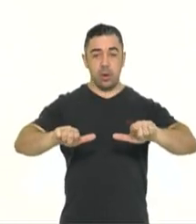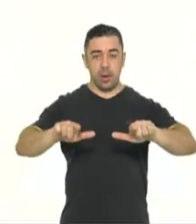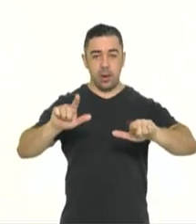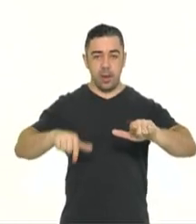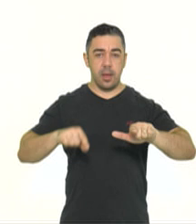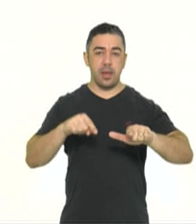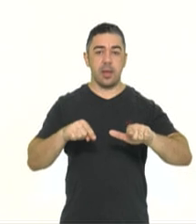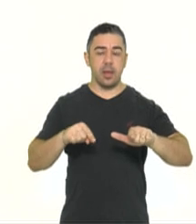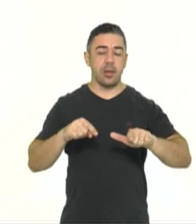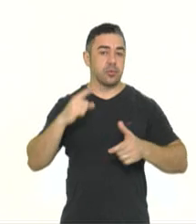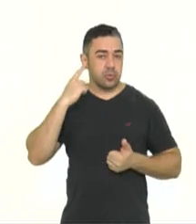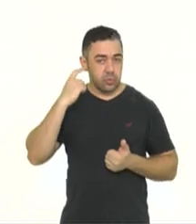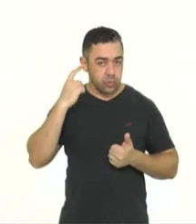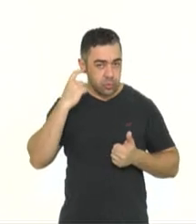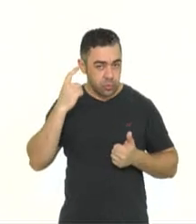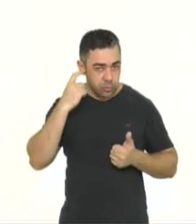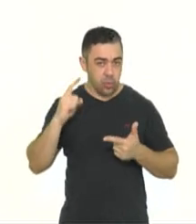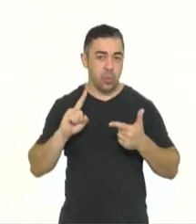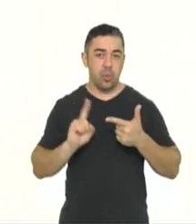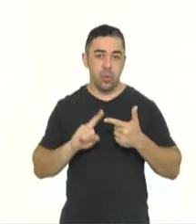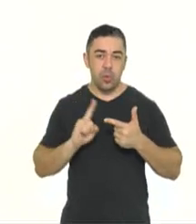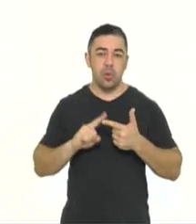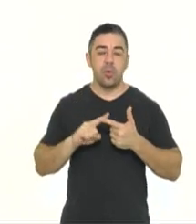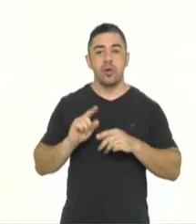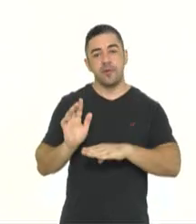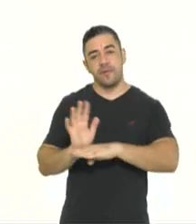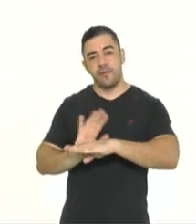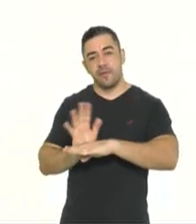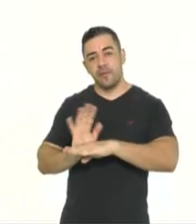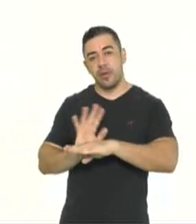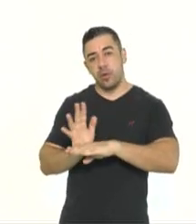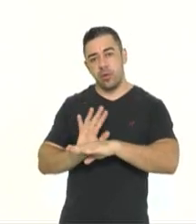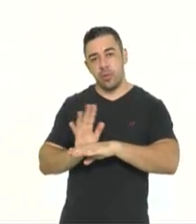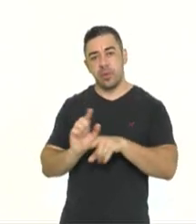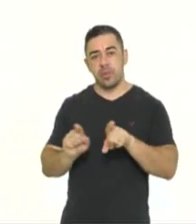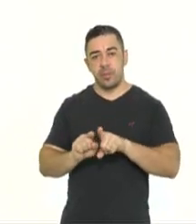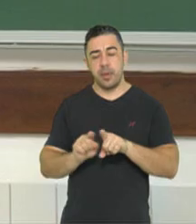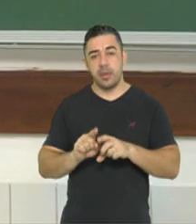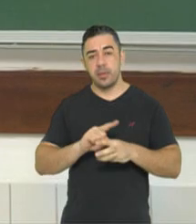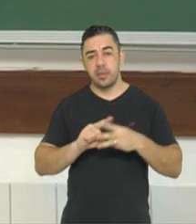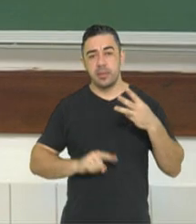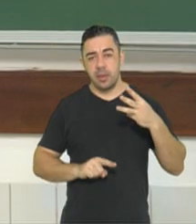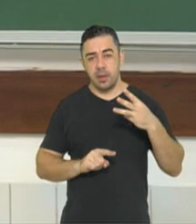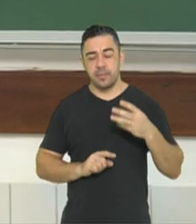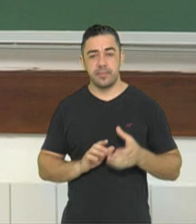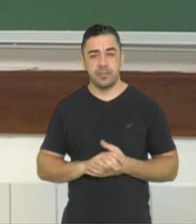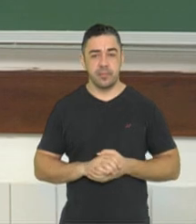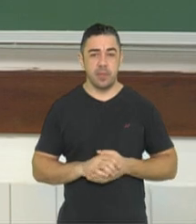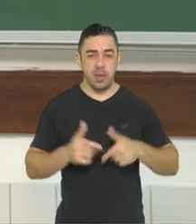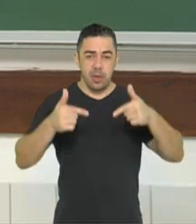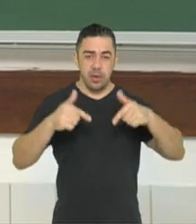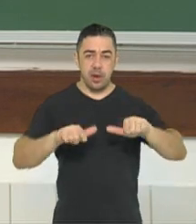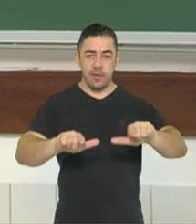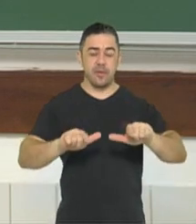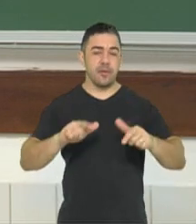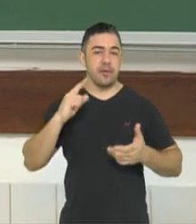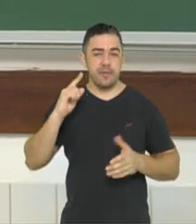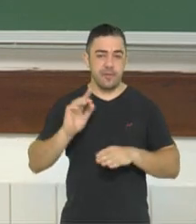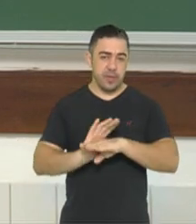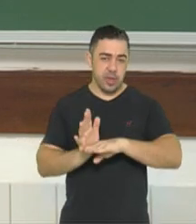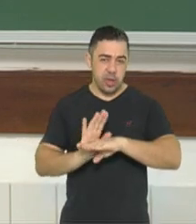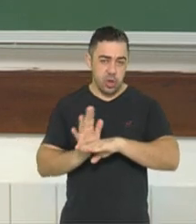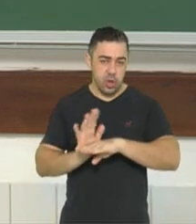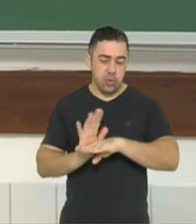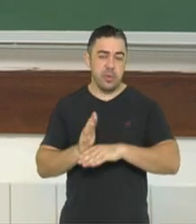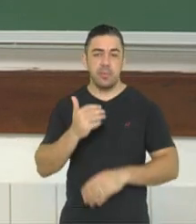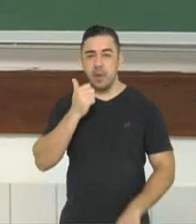gravava e reproduzia som e imagem em três velocidades. Então é onde eu gravava ali os filmes, minha mãe gravava